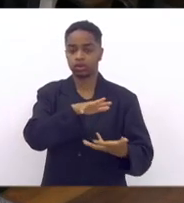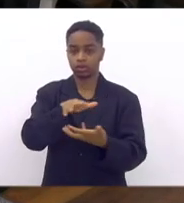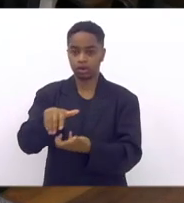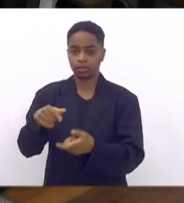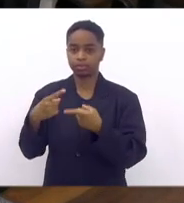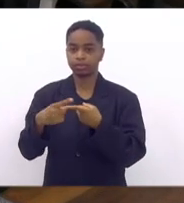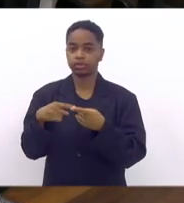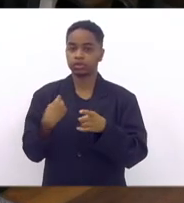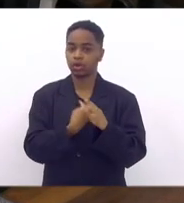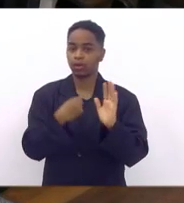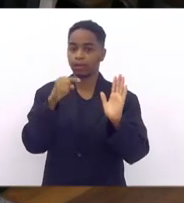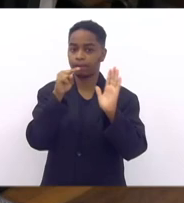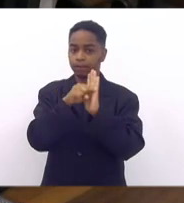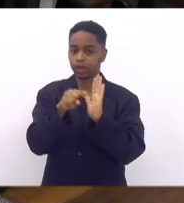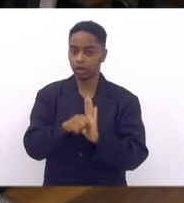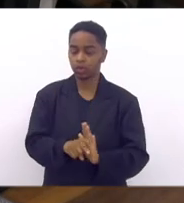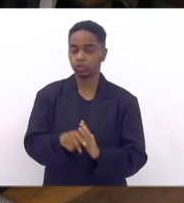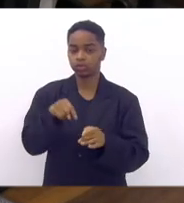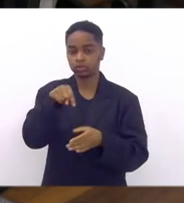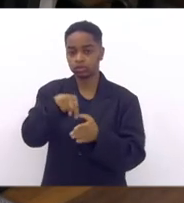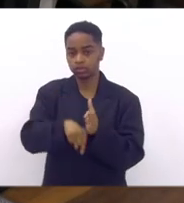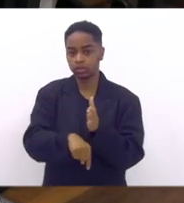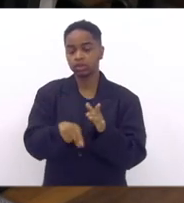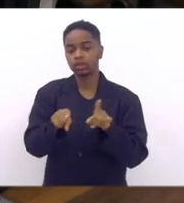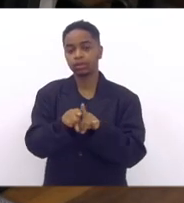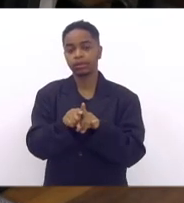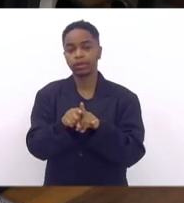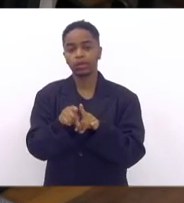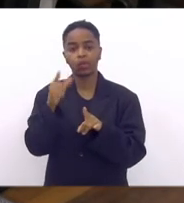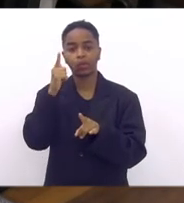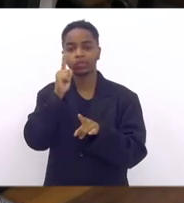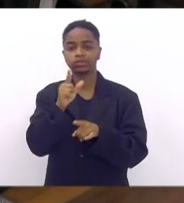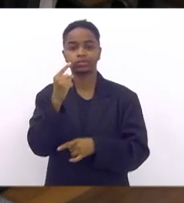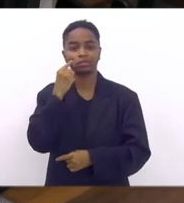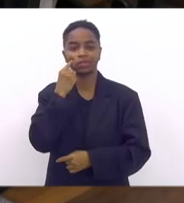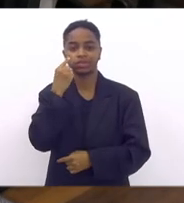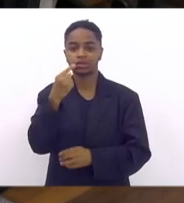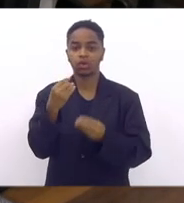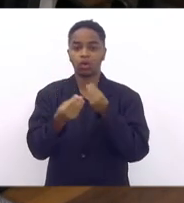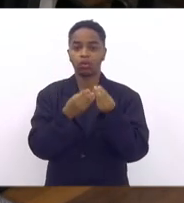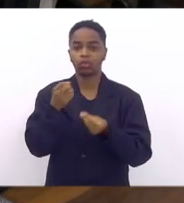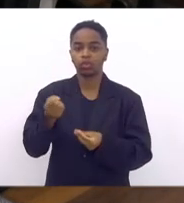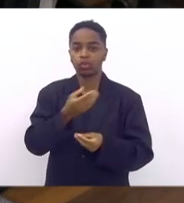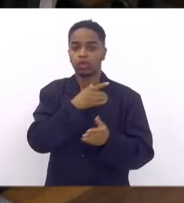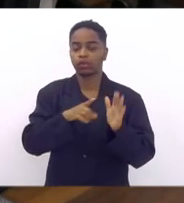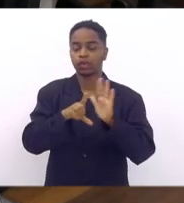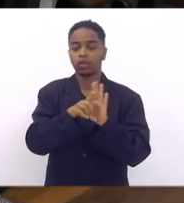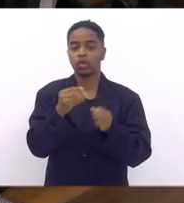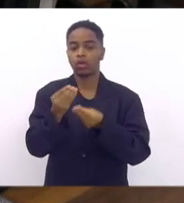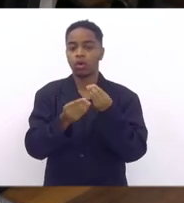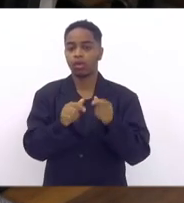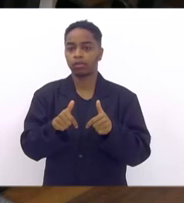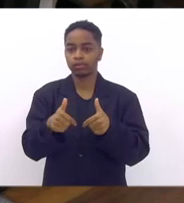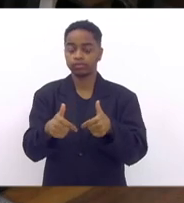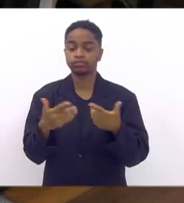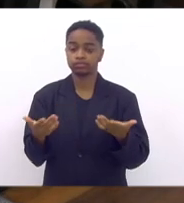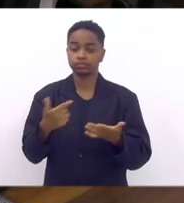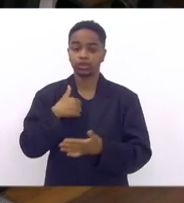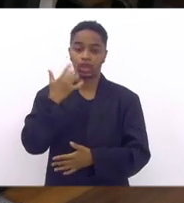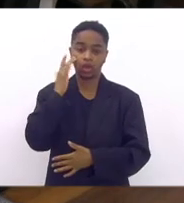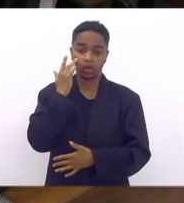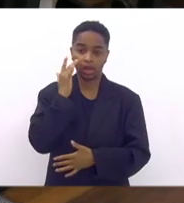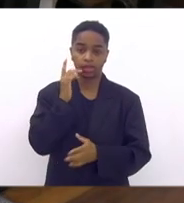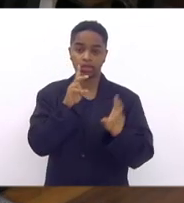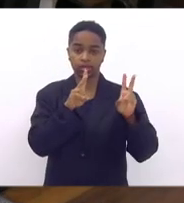perguntas aprofundar para que a gente possa também inclusive pensar em termos de Nova legislação O que que a gente pode fazer então acho que todas as questões